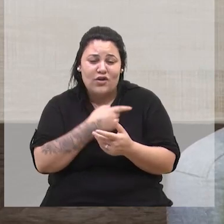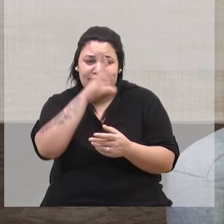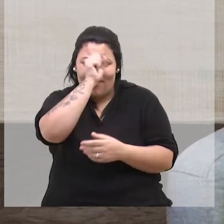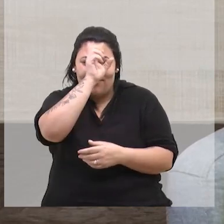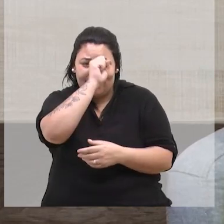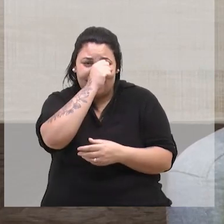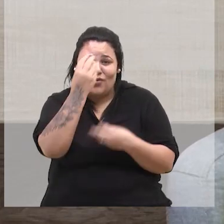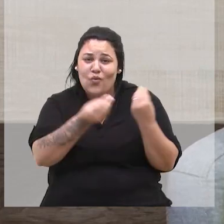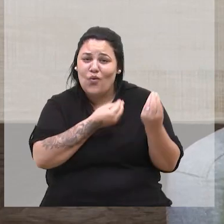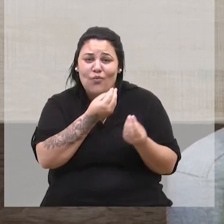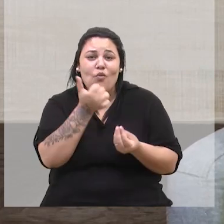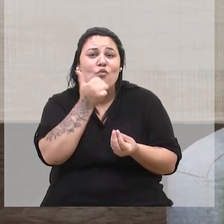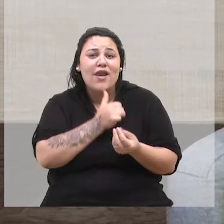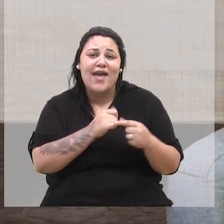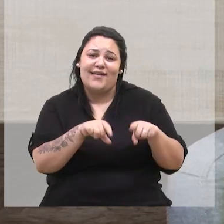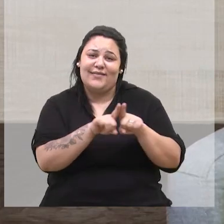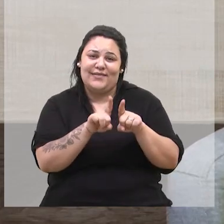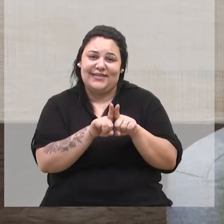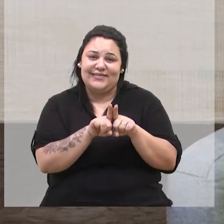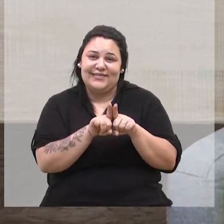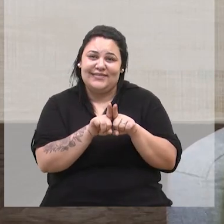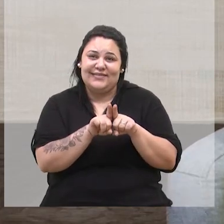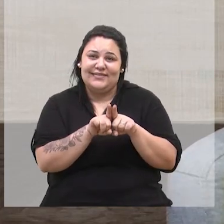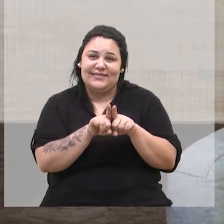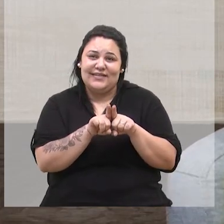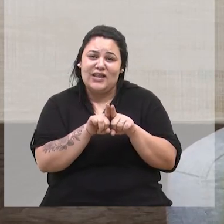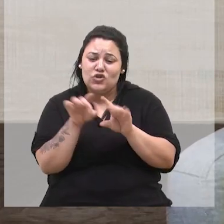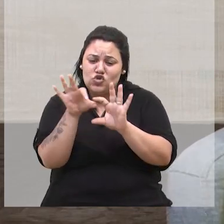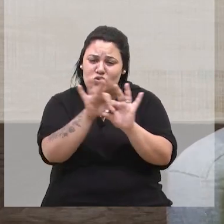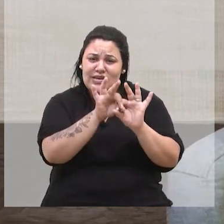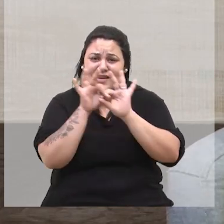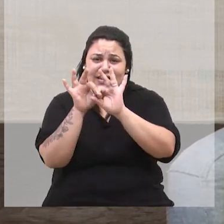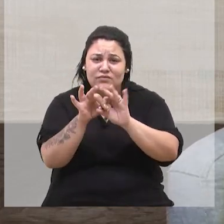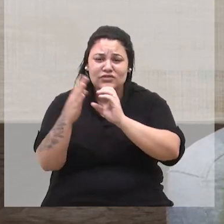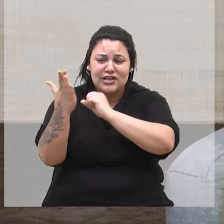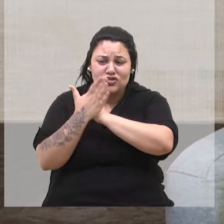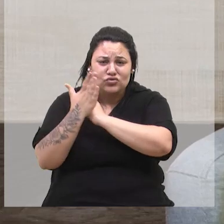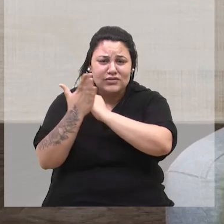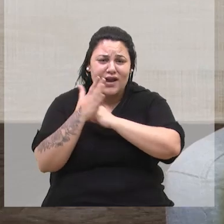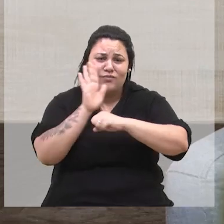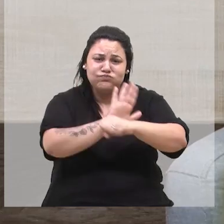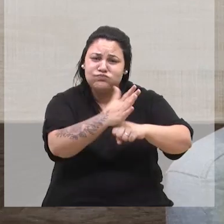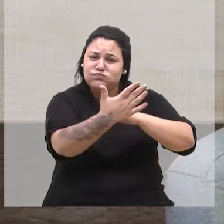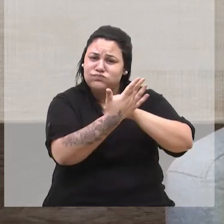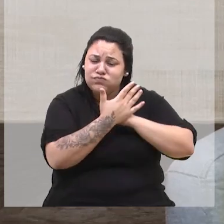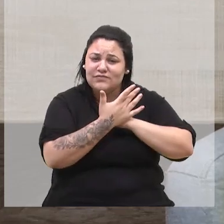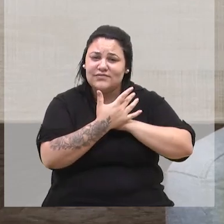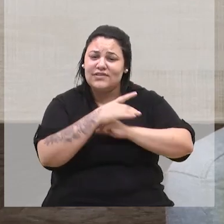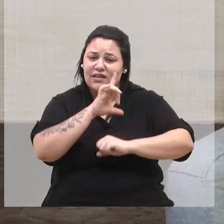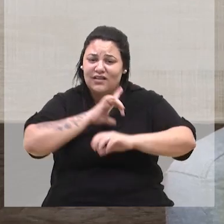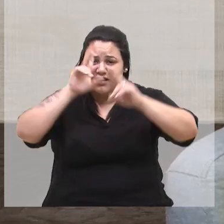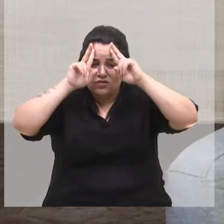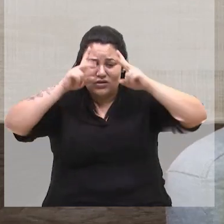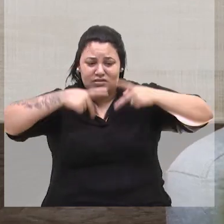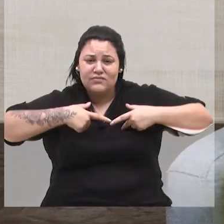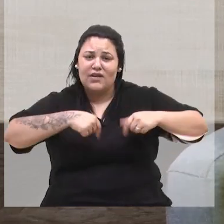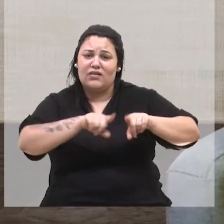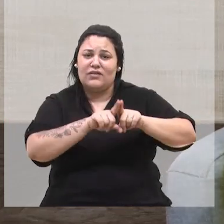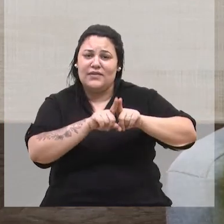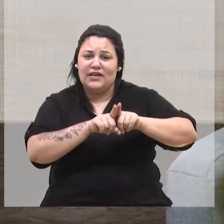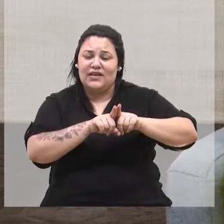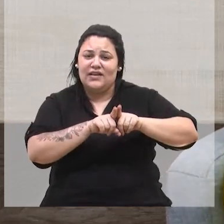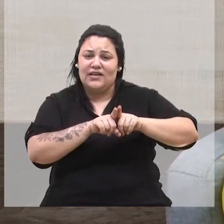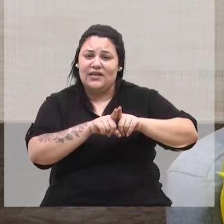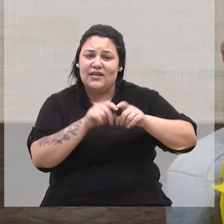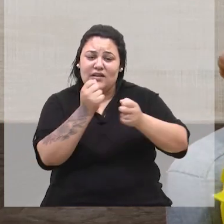aprendendo como mulheres a nos unirmos e nos ajudarmos a ter reconhecimento. E